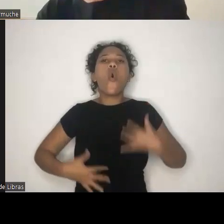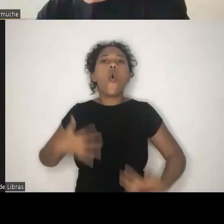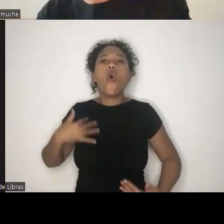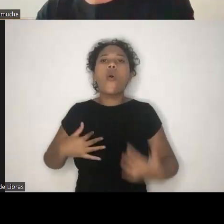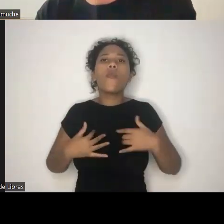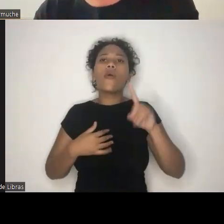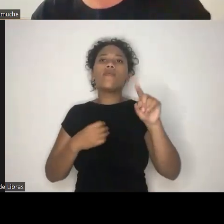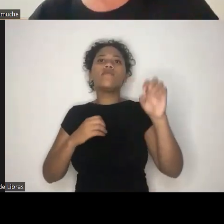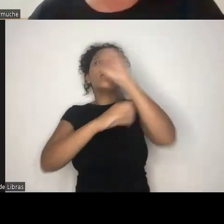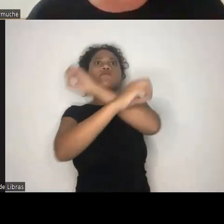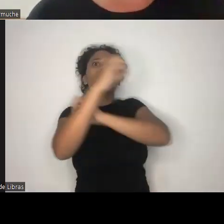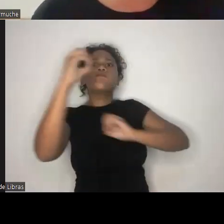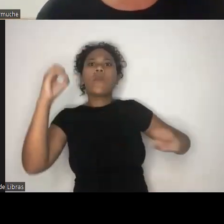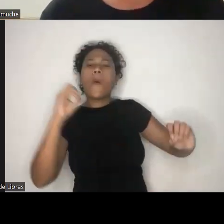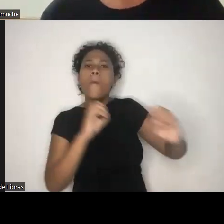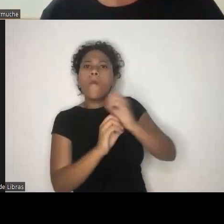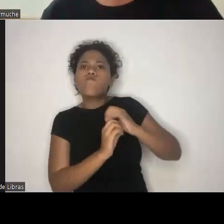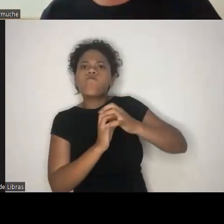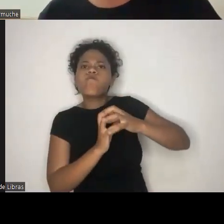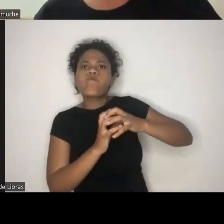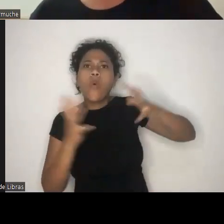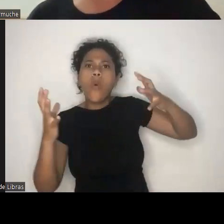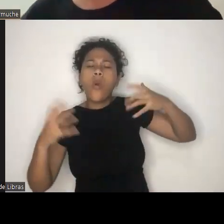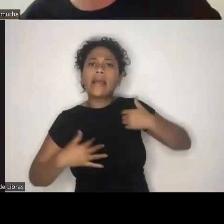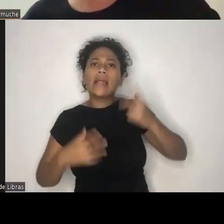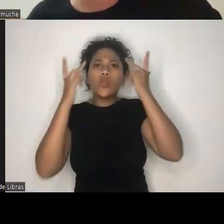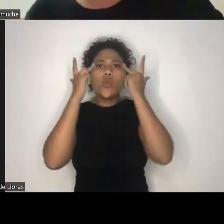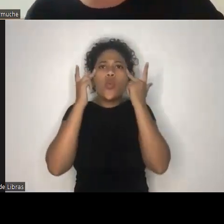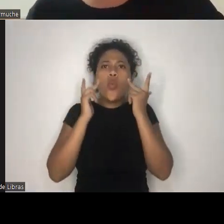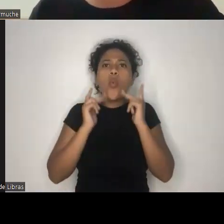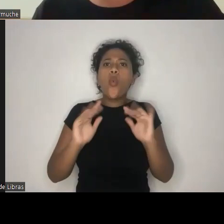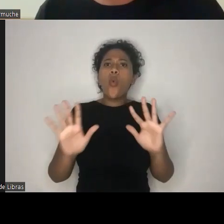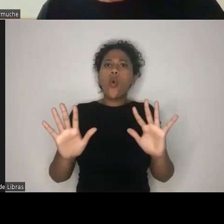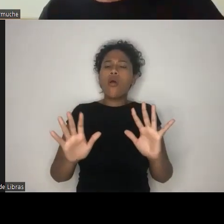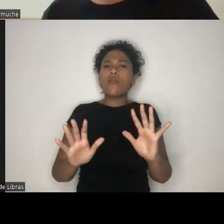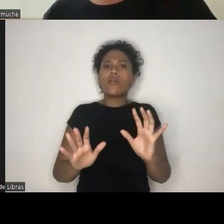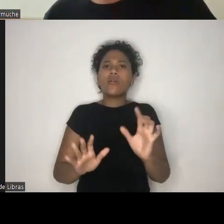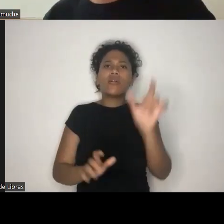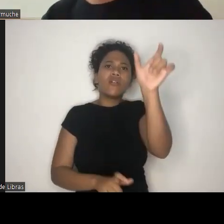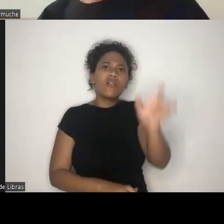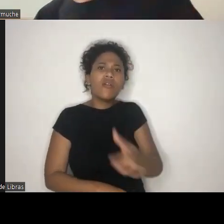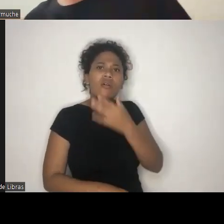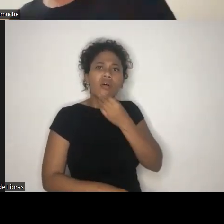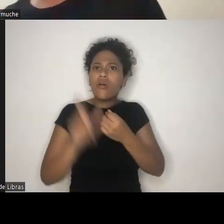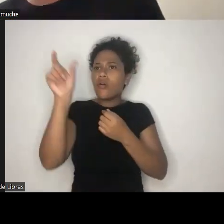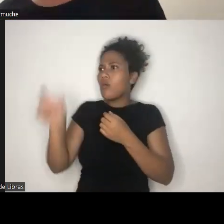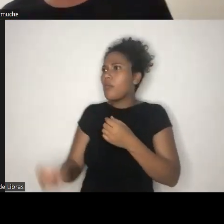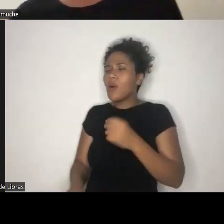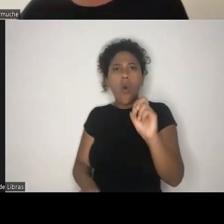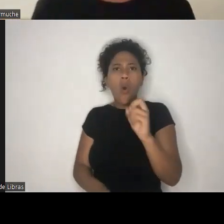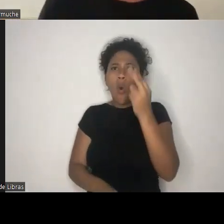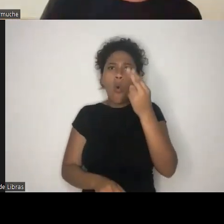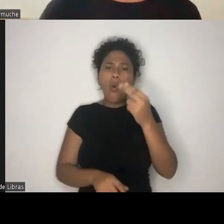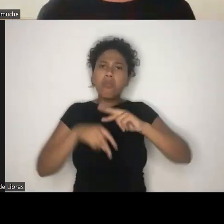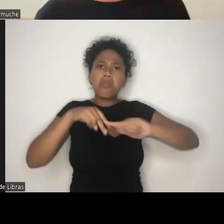no seu estado natural de espírito que não tem sexo também então é eu comecei